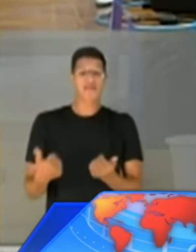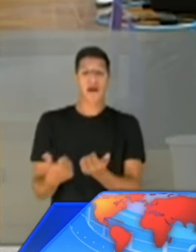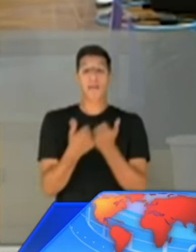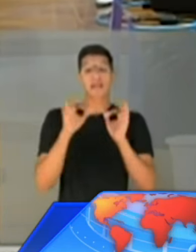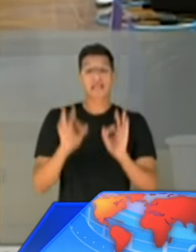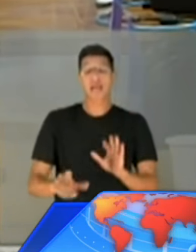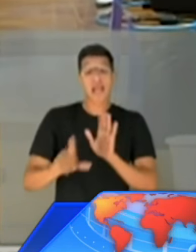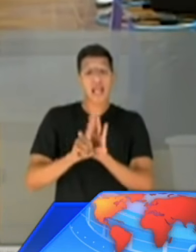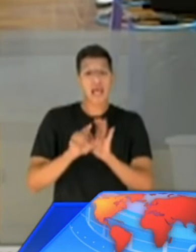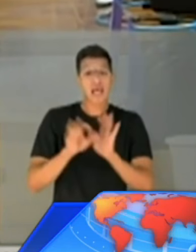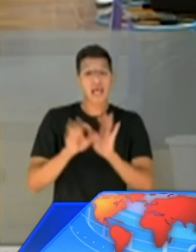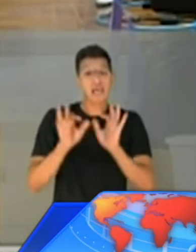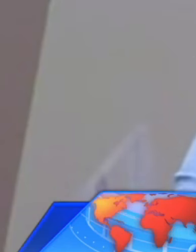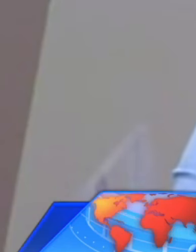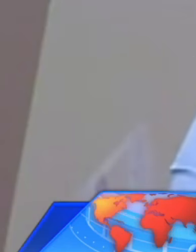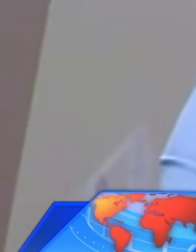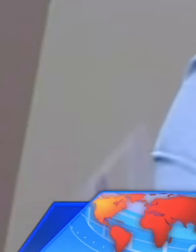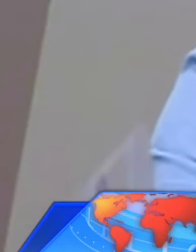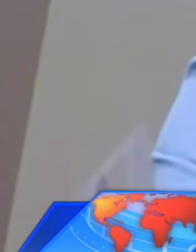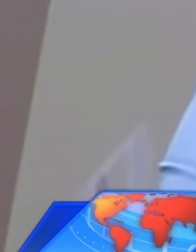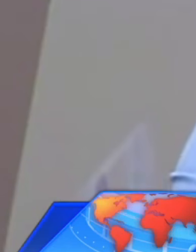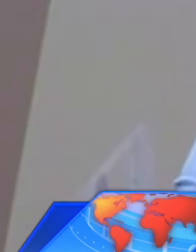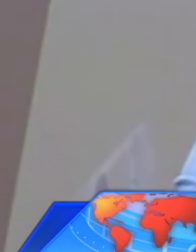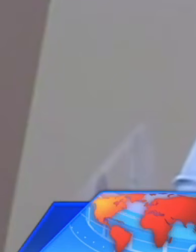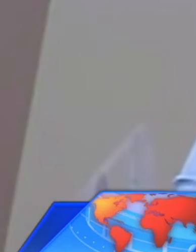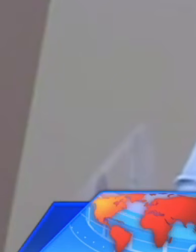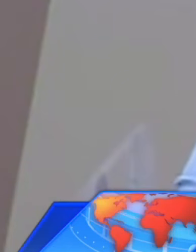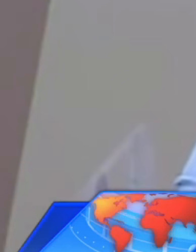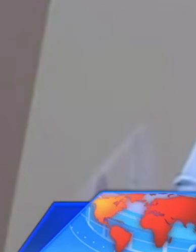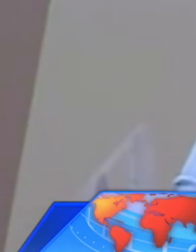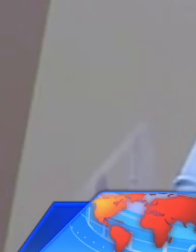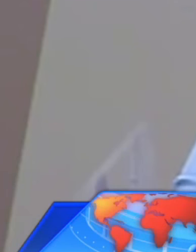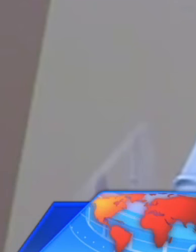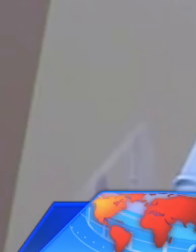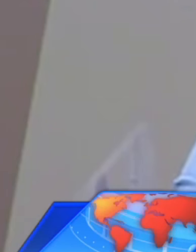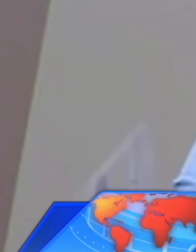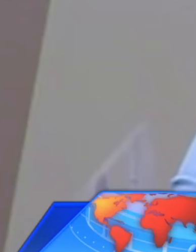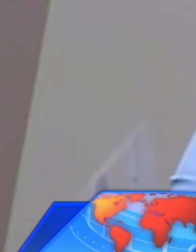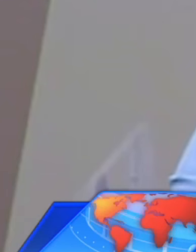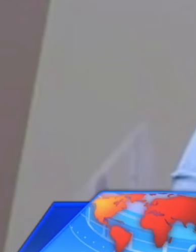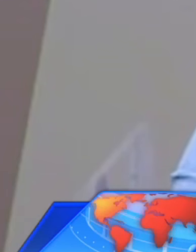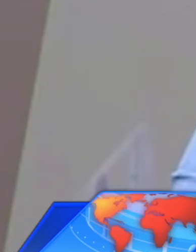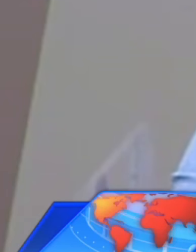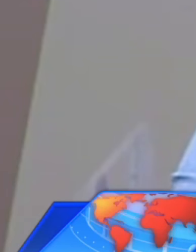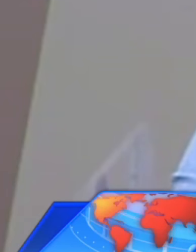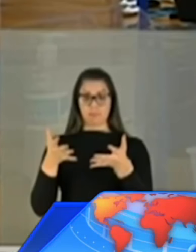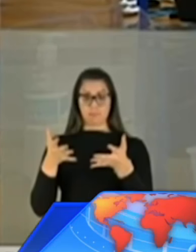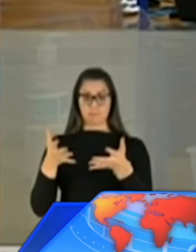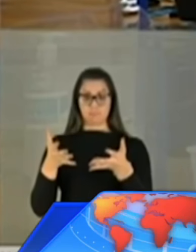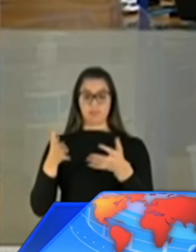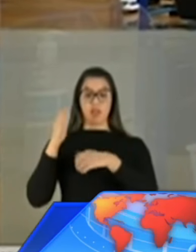que o servidor do Ministério da Saúde, de Ricardo Miranda, irmão do deputado Luiz Miranda, volte a ser ouvido pela CPI da